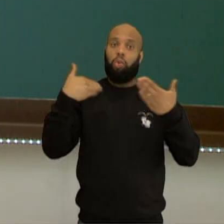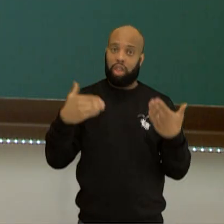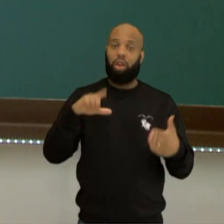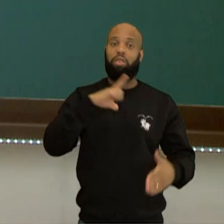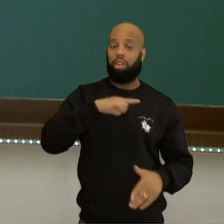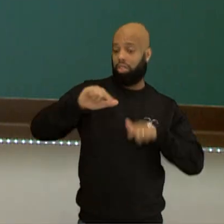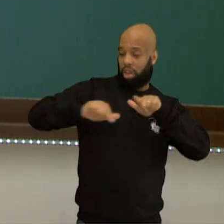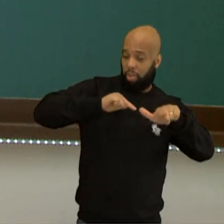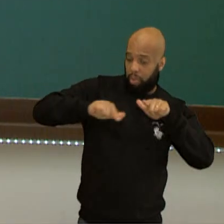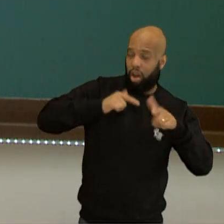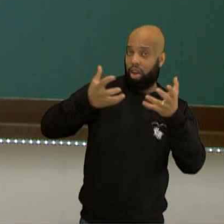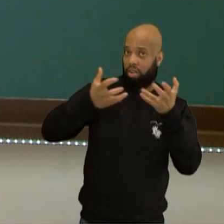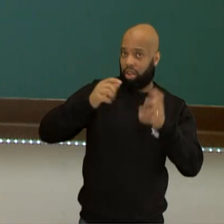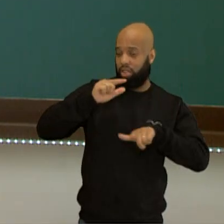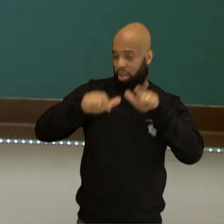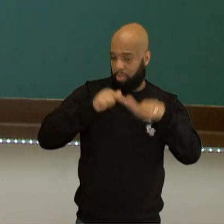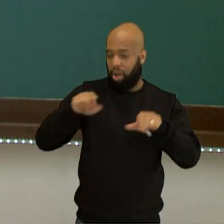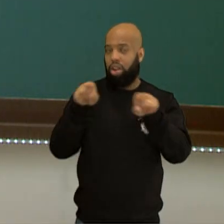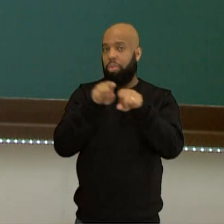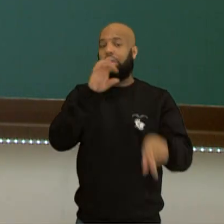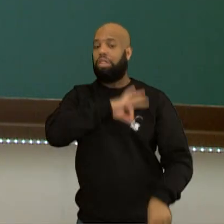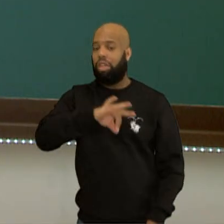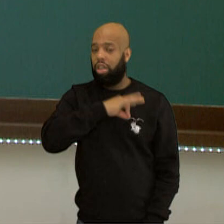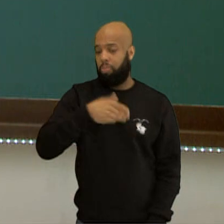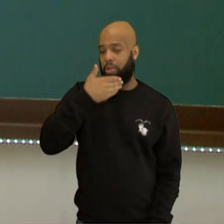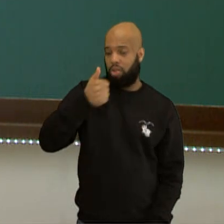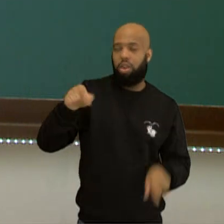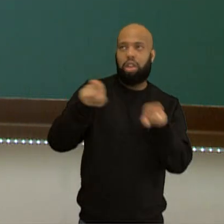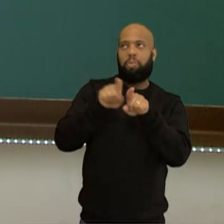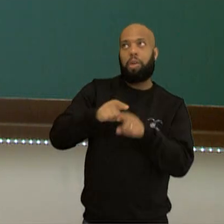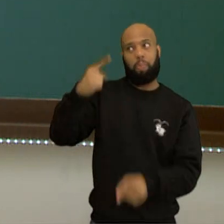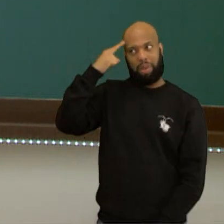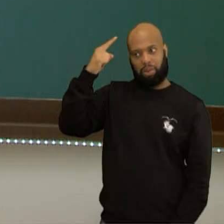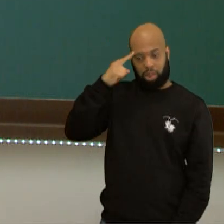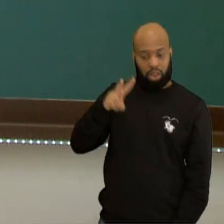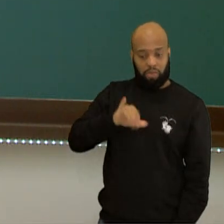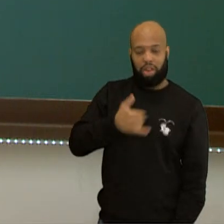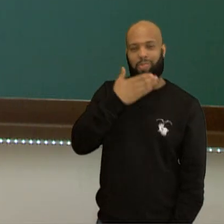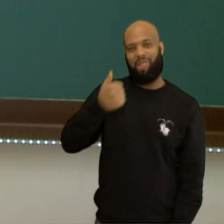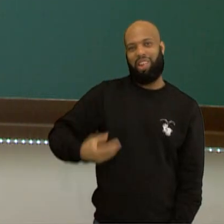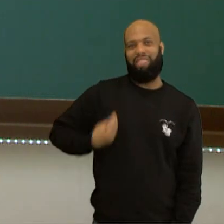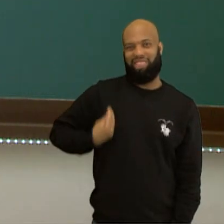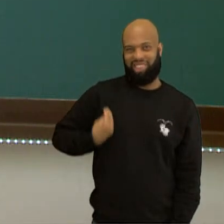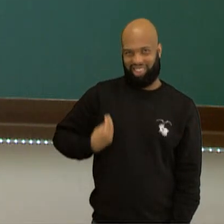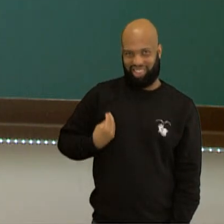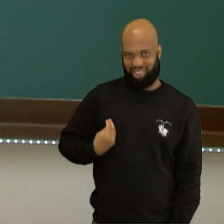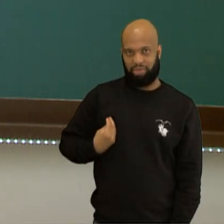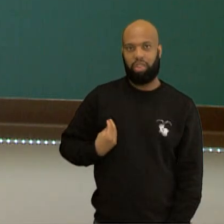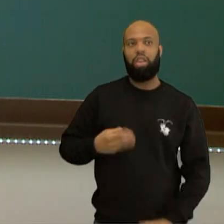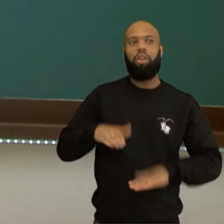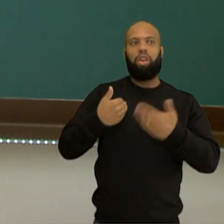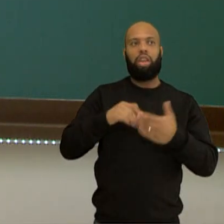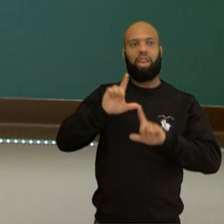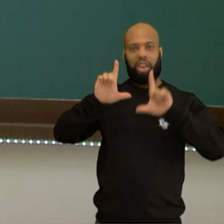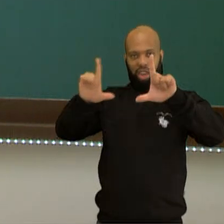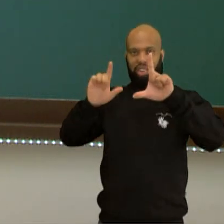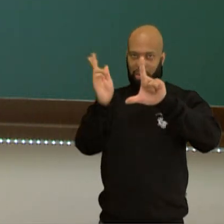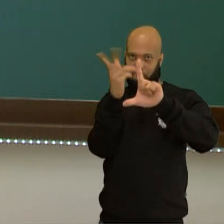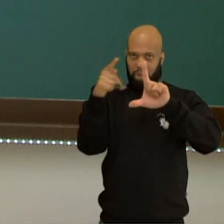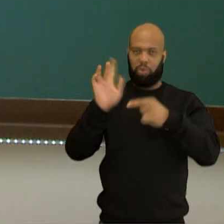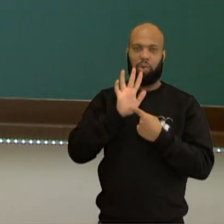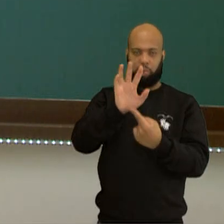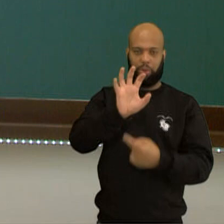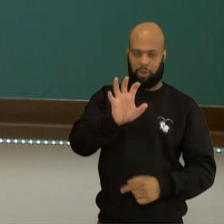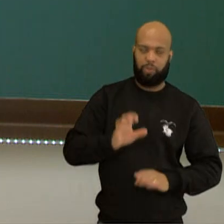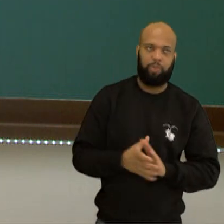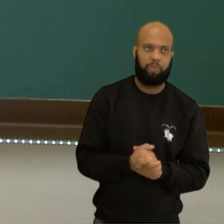de emprego, de renda, a ideia de que vai conseguir melhores condições de vida, certo? Então, o quadro retrata isso